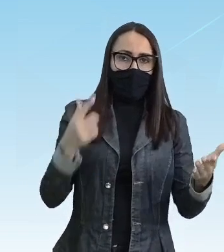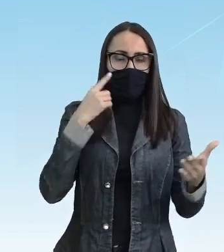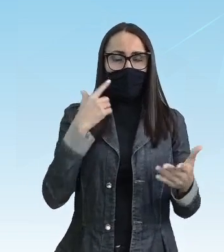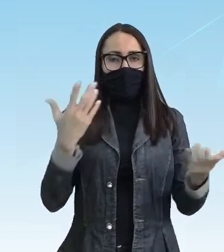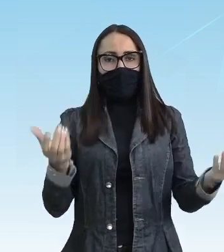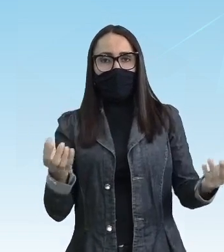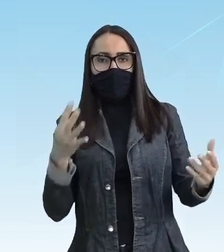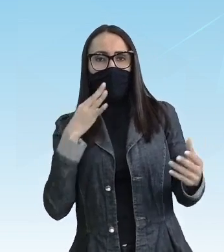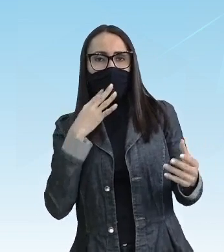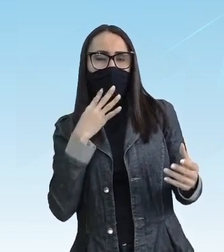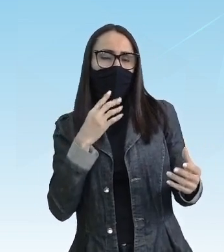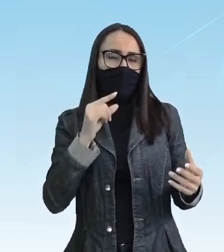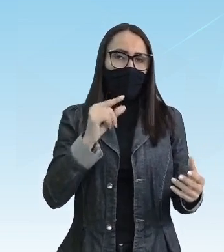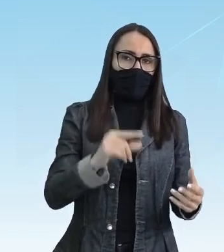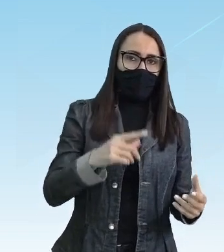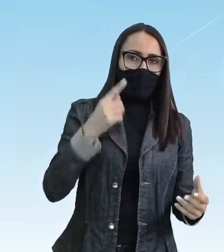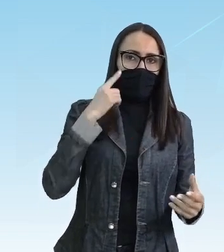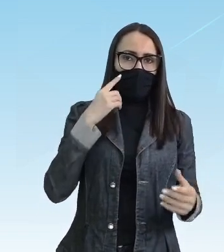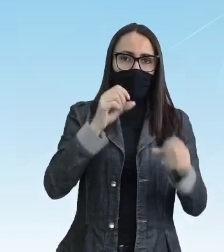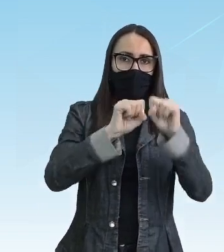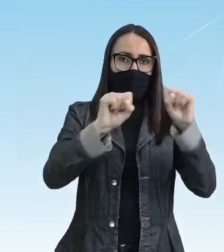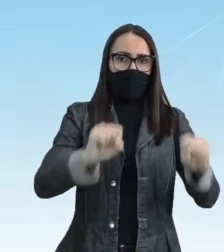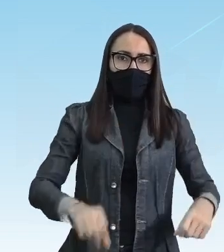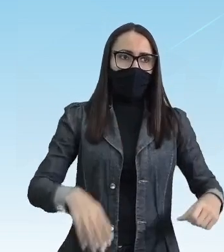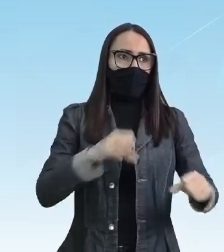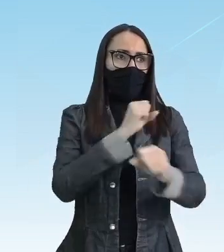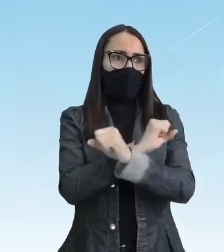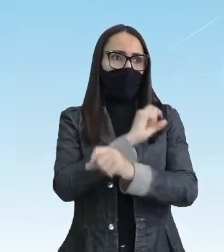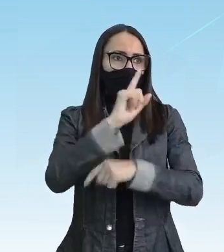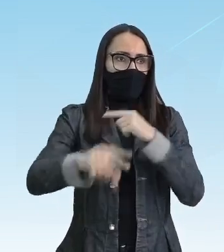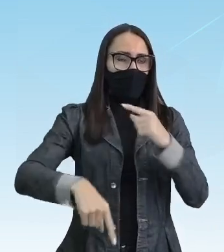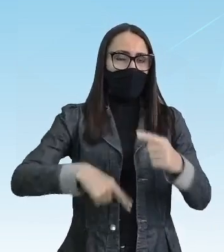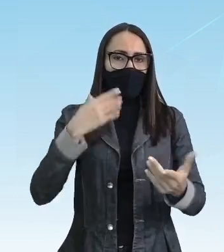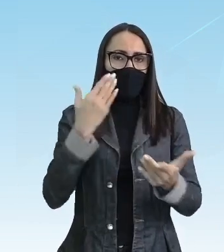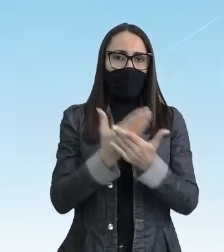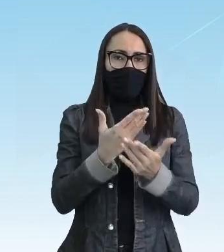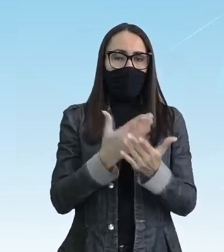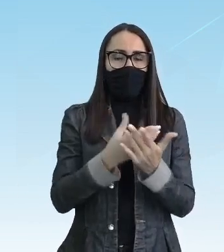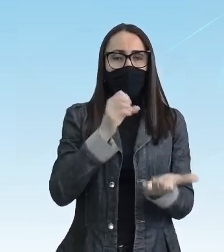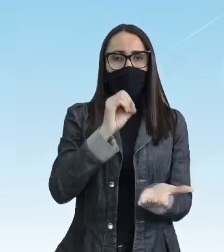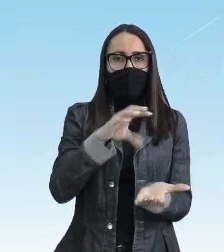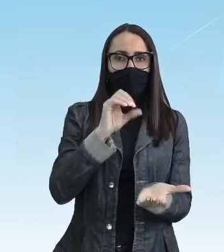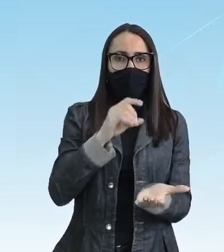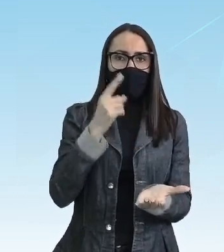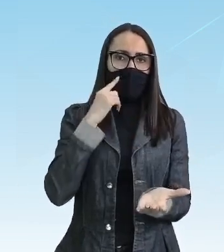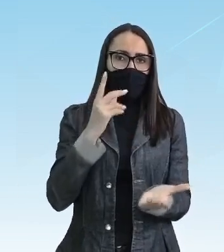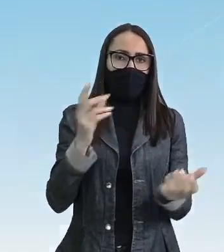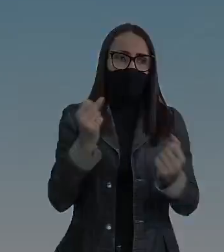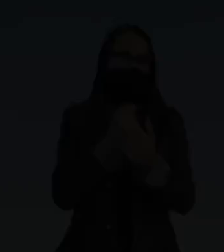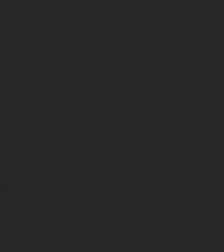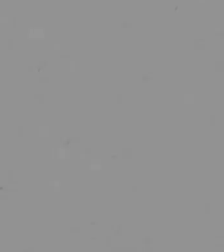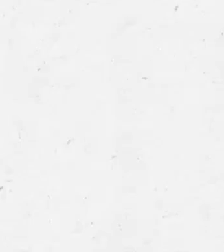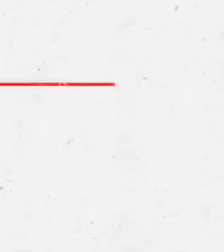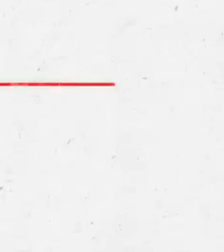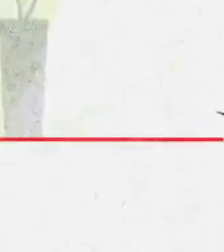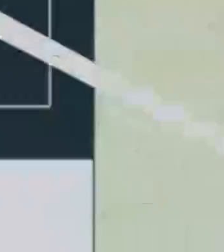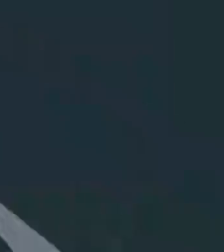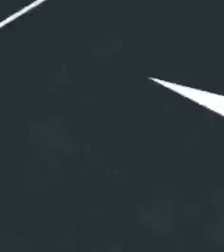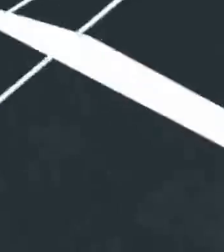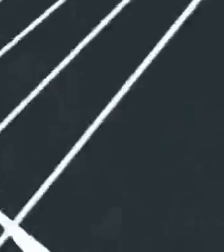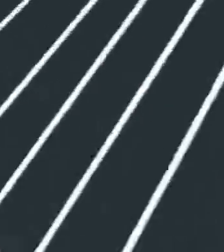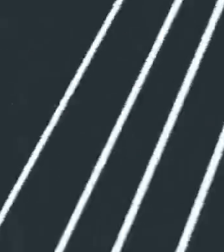um pouco sobre o sistema ósseo e na próxima aula do EducaPE a gente se encontra de novo.